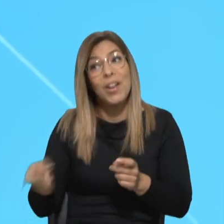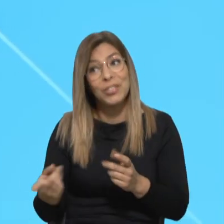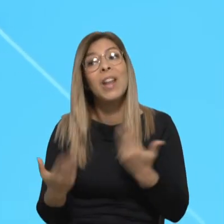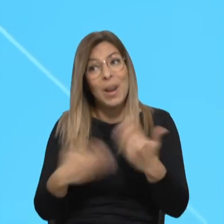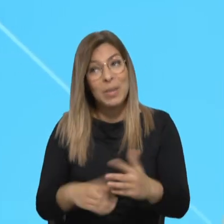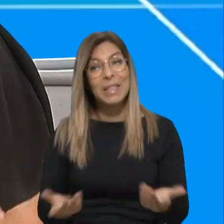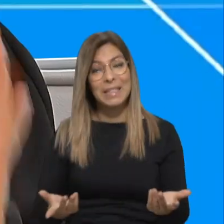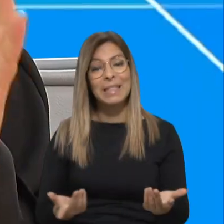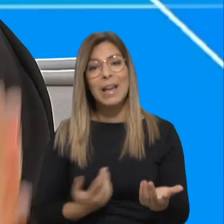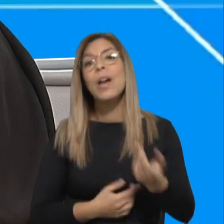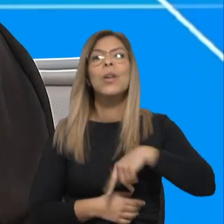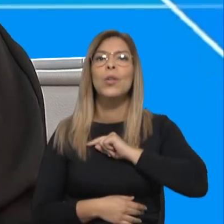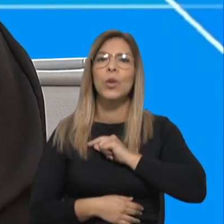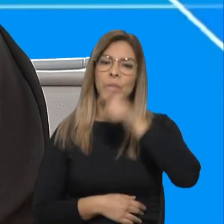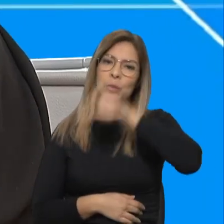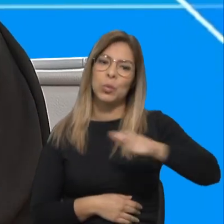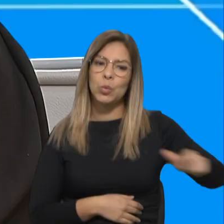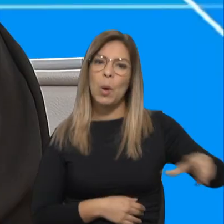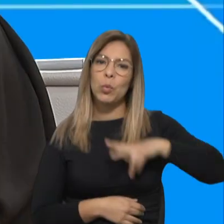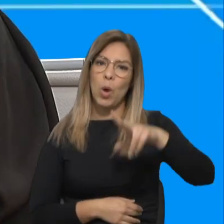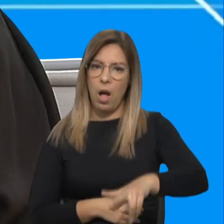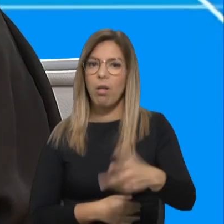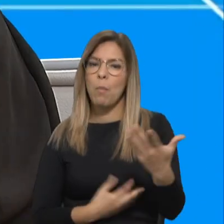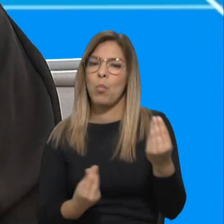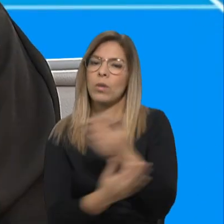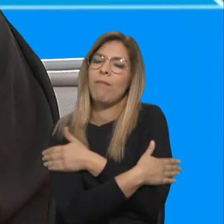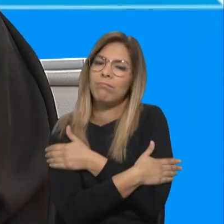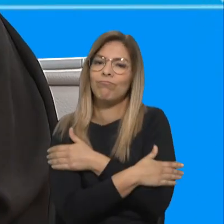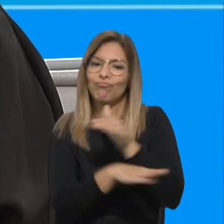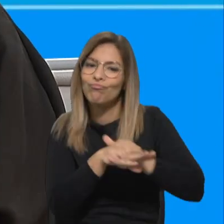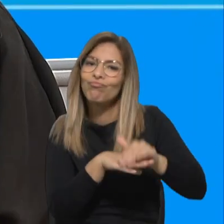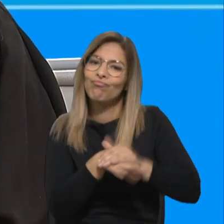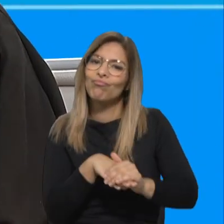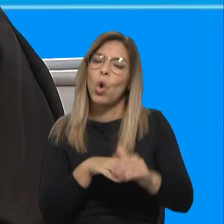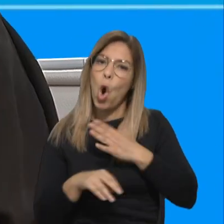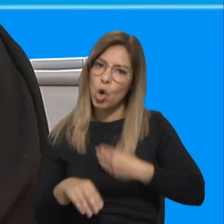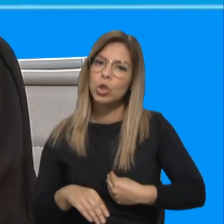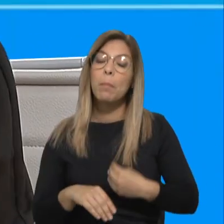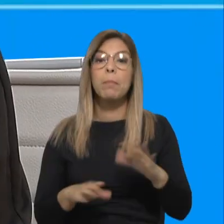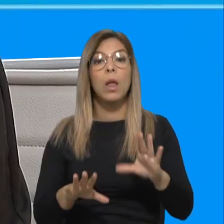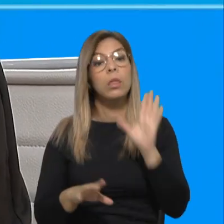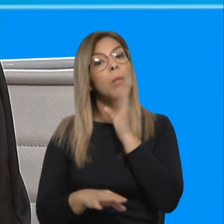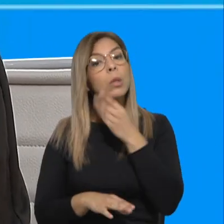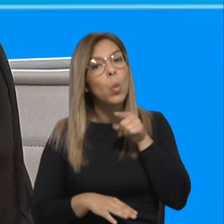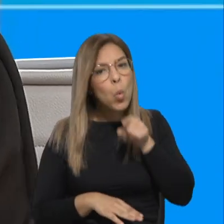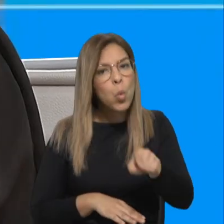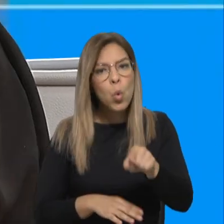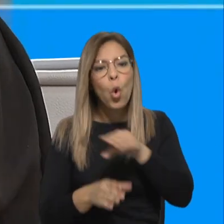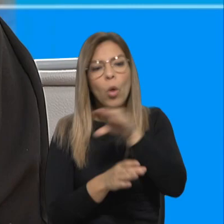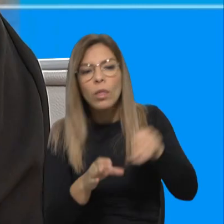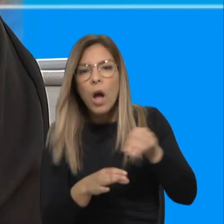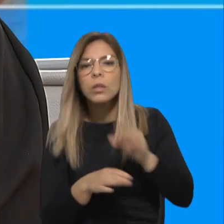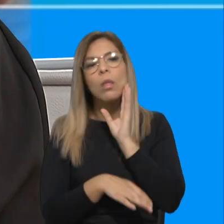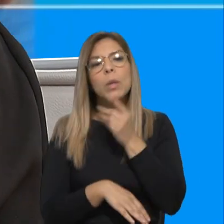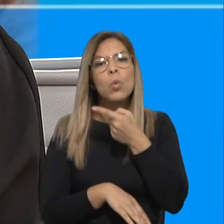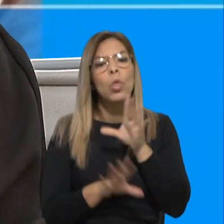Nós somos um povo de abraços e de toque, e ainda bem que somos. Agora, temos que perceber que há diferentes toques em diferentes contextos. E, de facto, uma